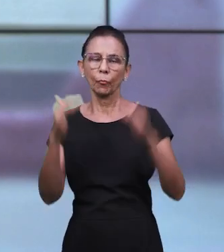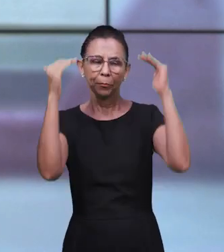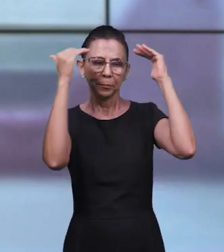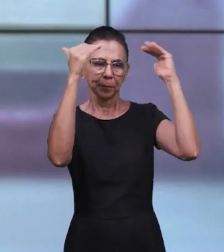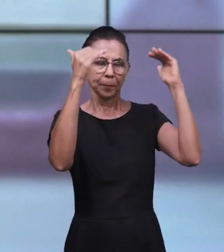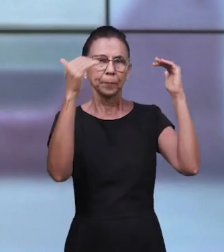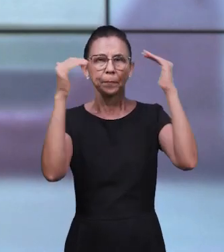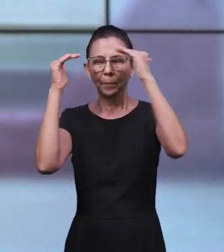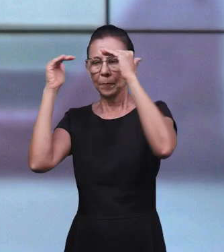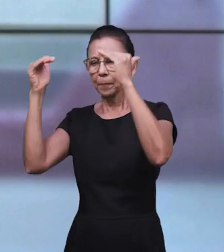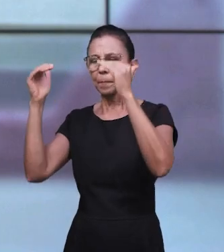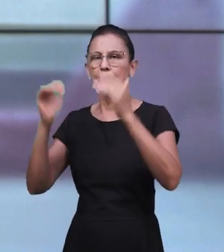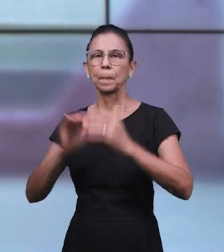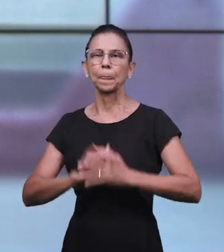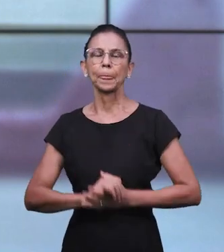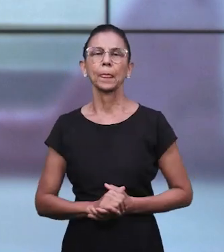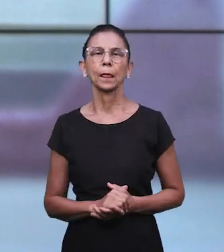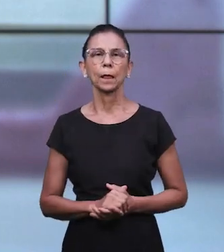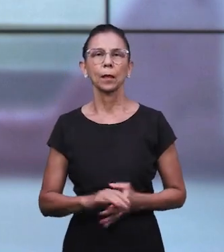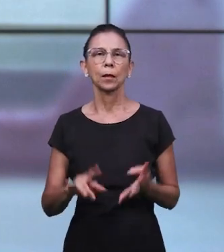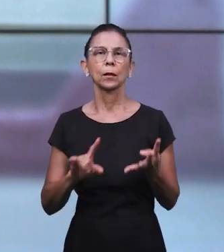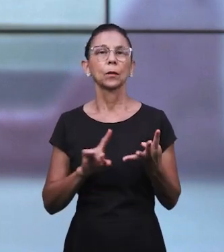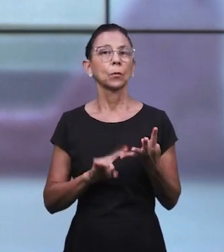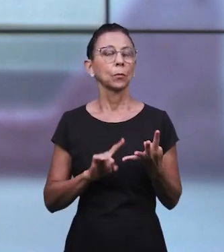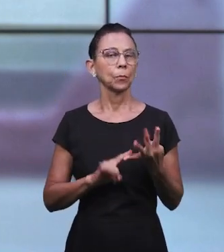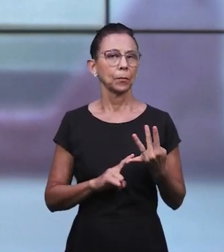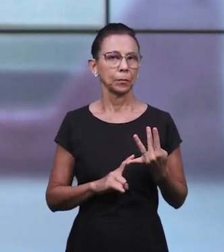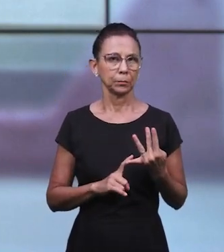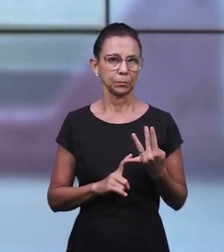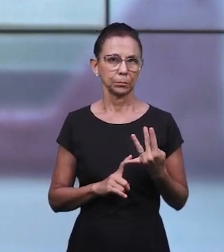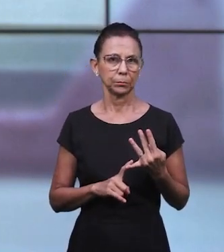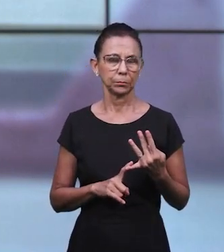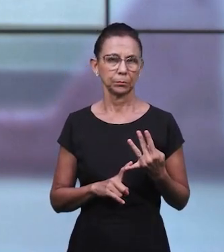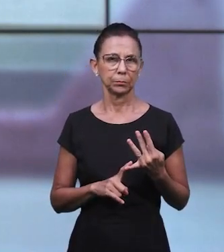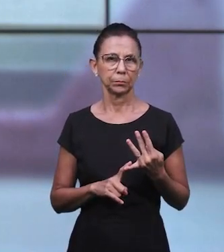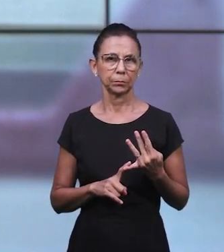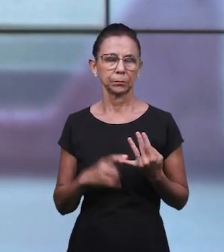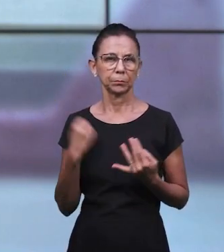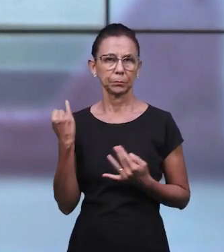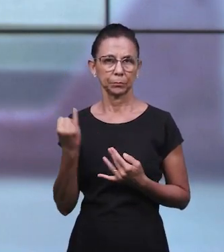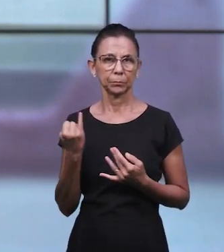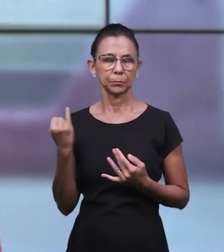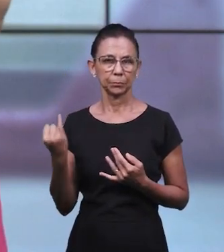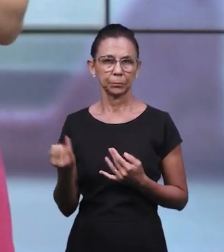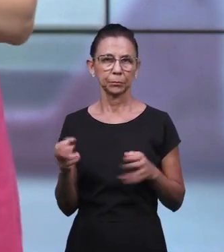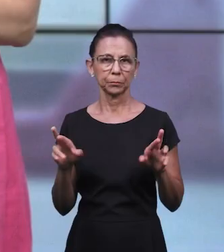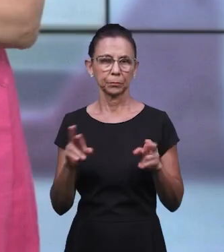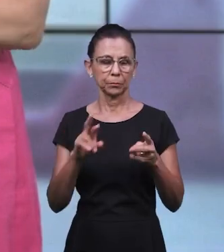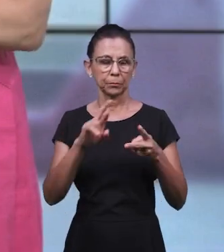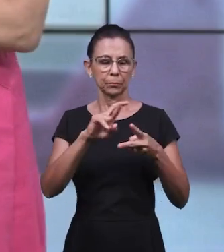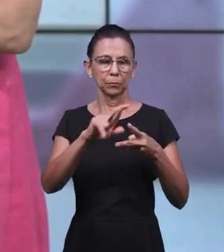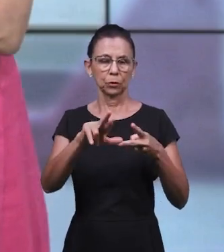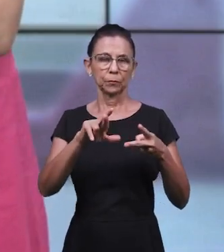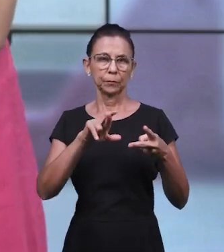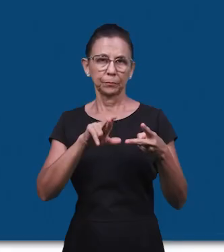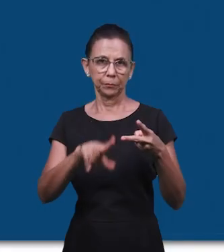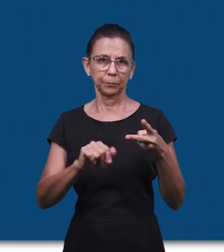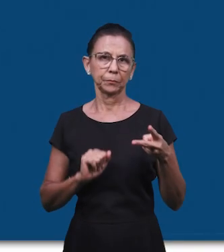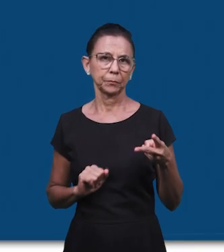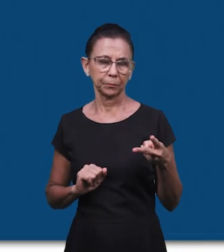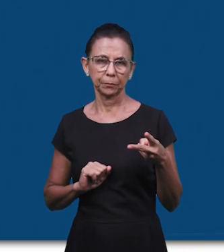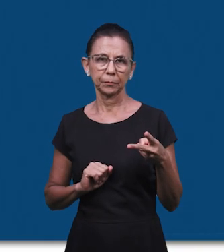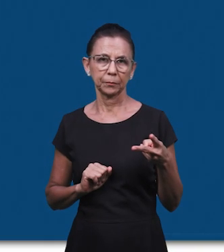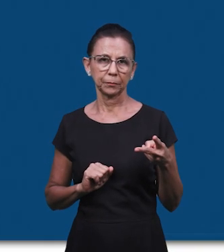outro. Um quarto aspecto que nós precisamos compreender que diferencia a autoridade de autoritarismo